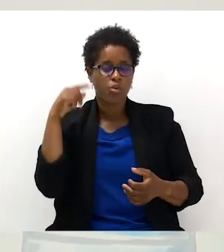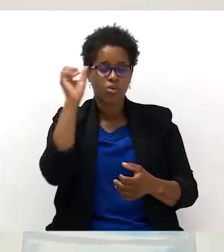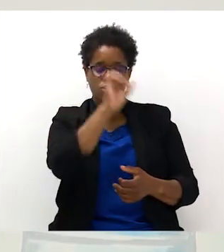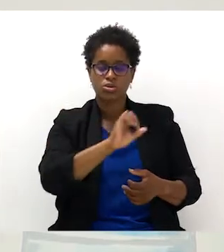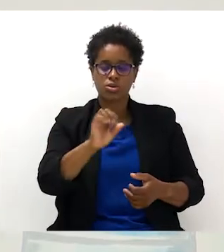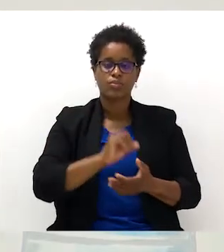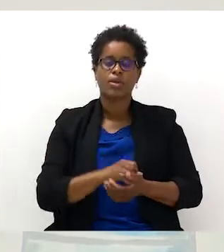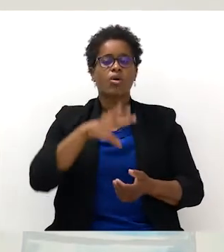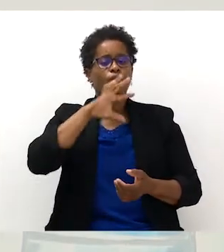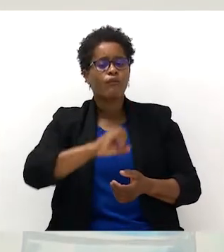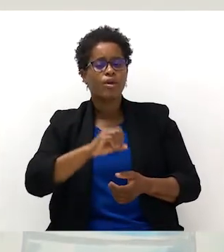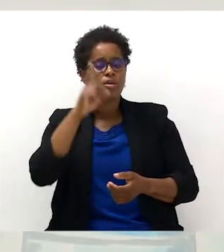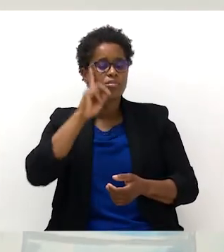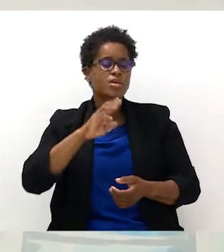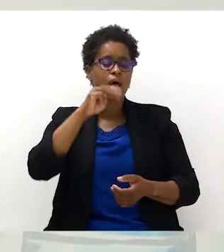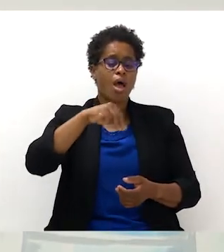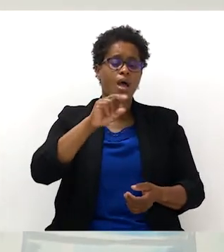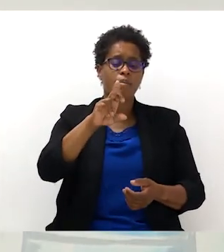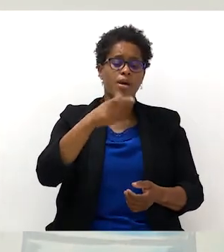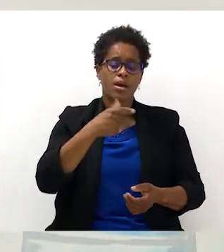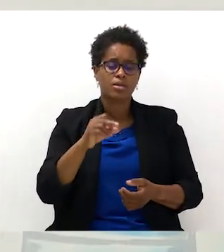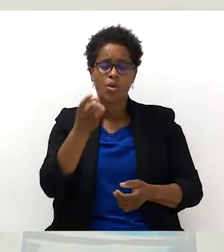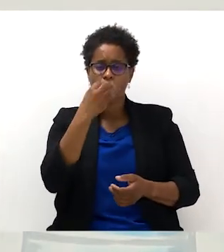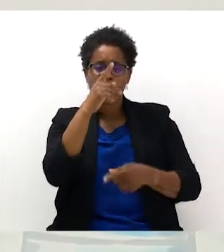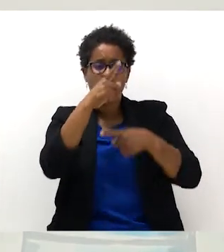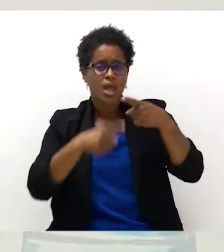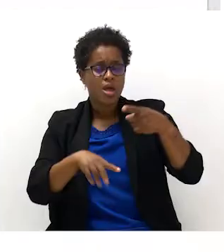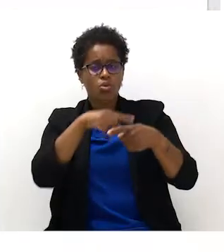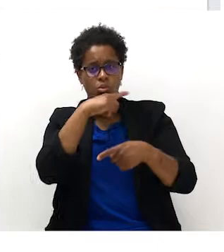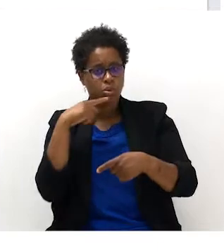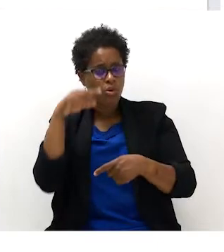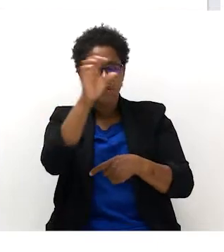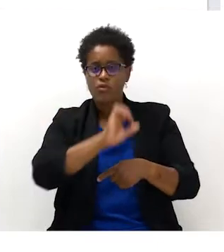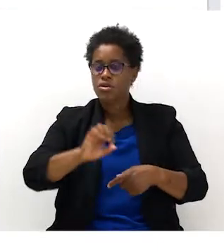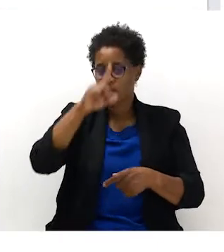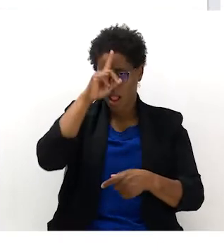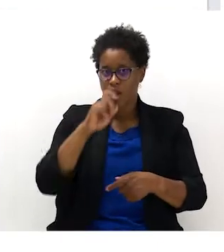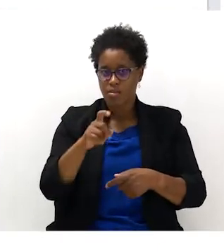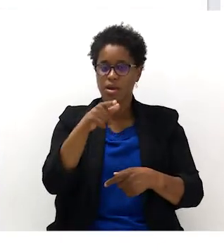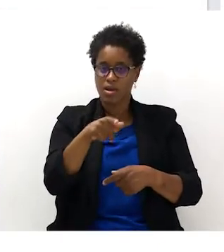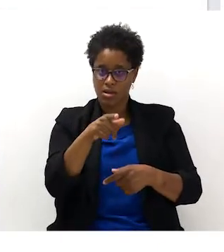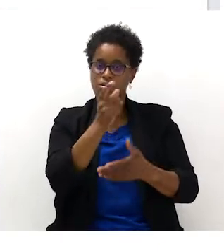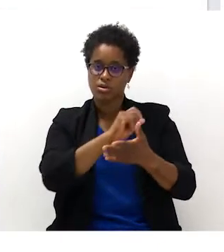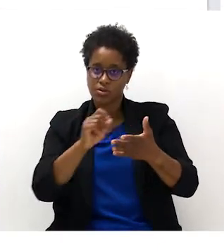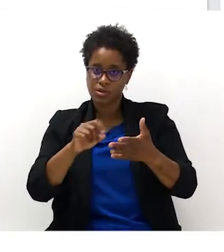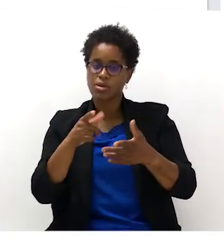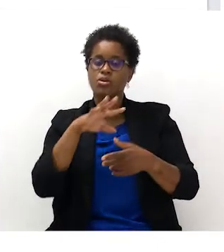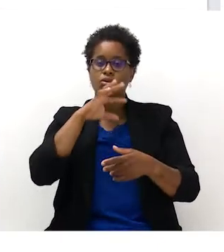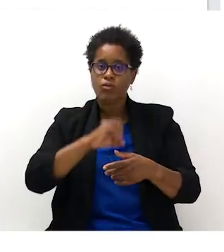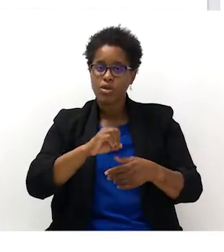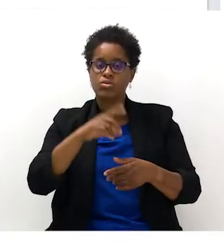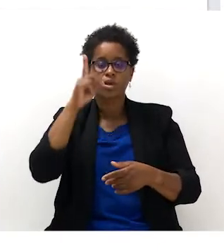da Marta comeram metade do bolo. Vocês estão a lembrar? Tem aqui a representação e os filhos